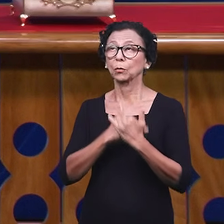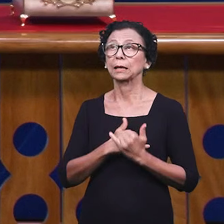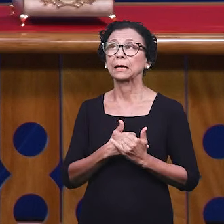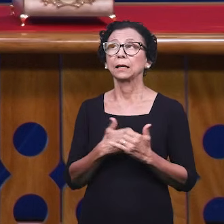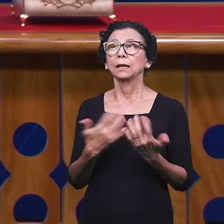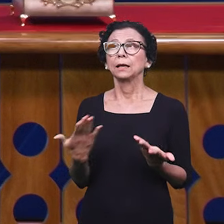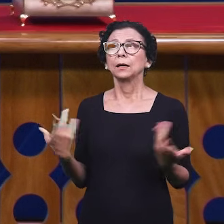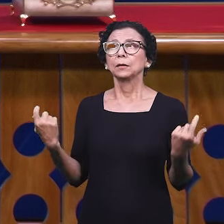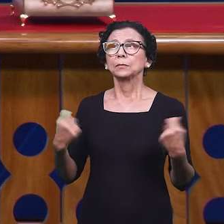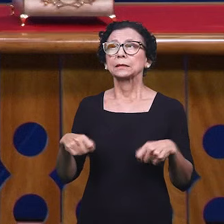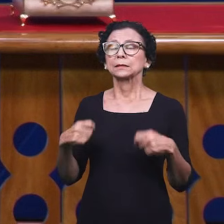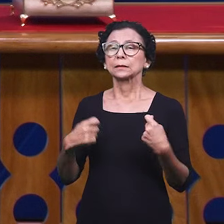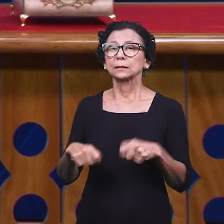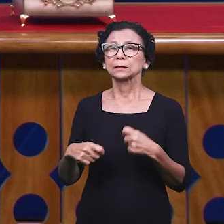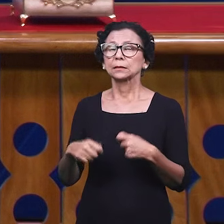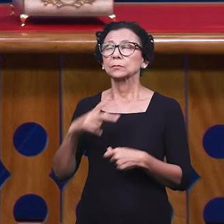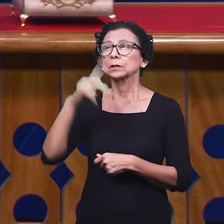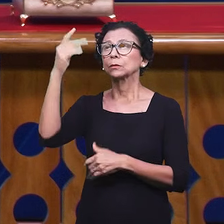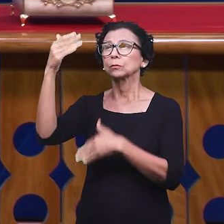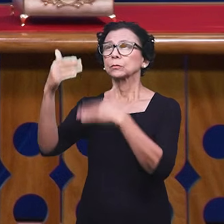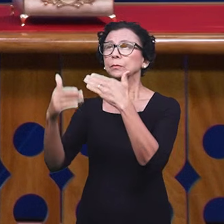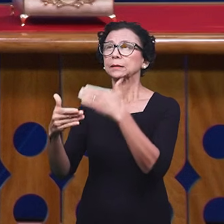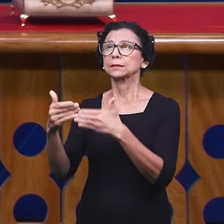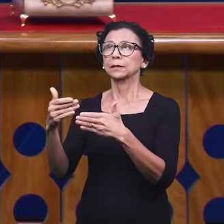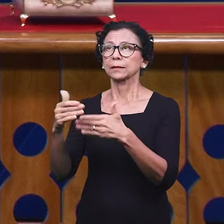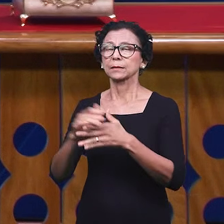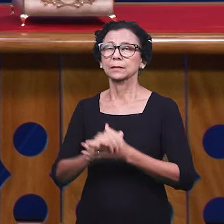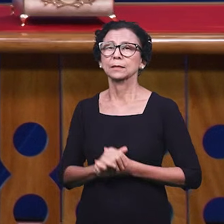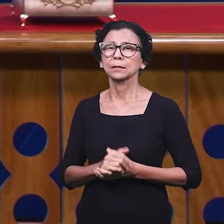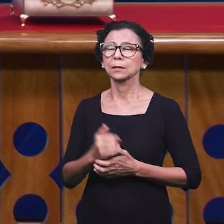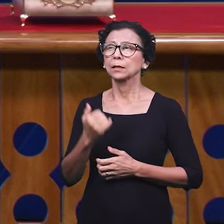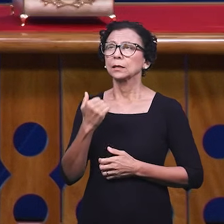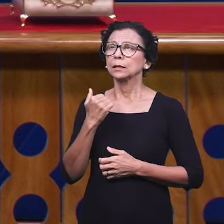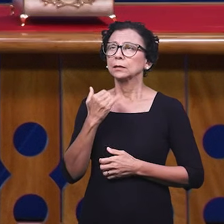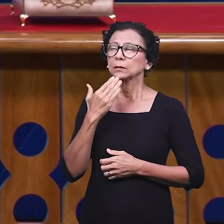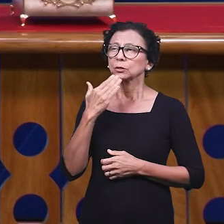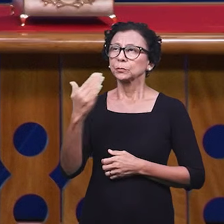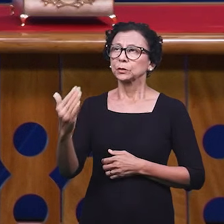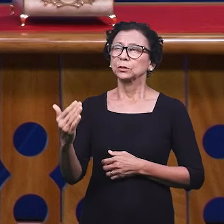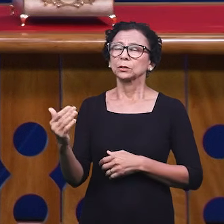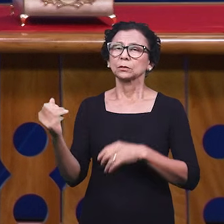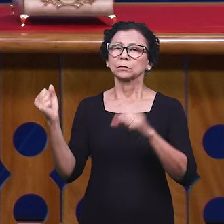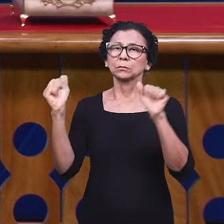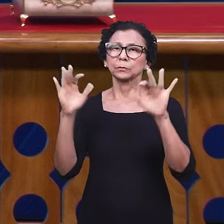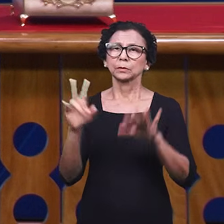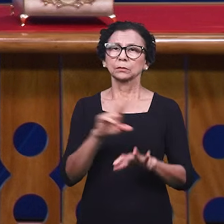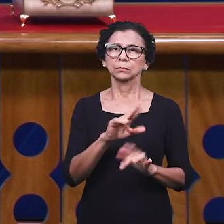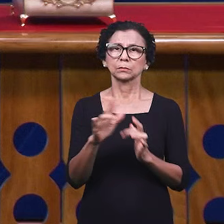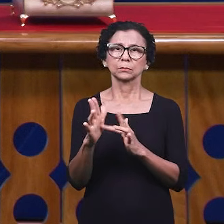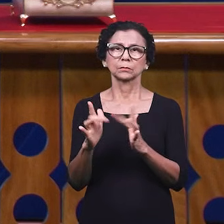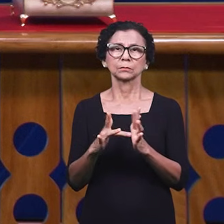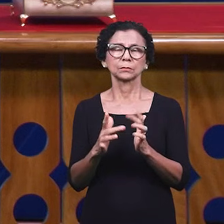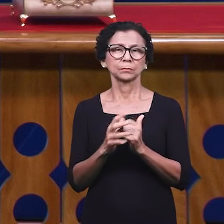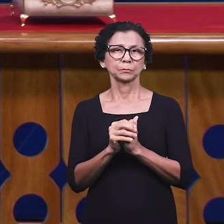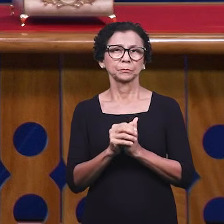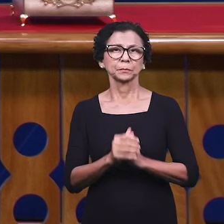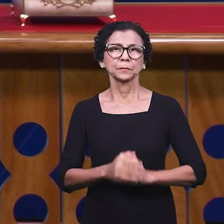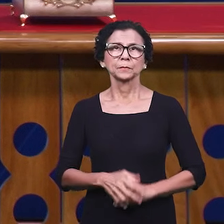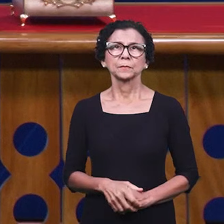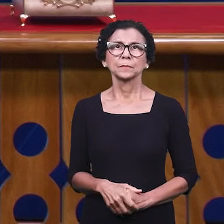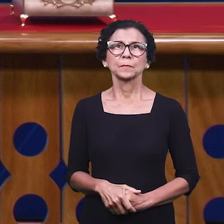nós precisamos da Tua presença aqui conosco. Fica conosco, Senhor, é o que pedimos, em nome de Jesus.